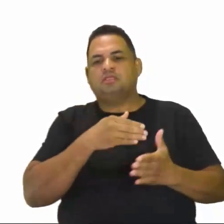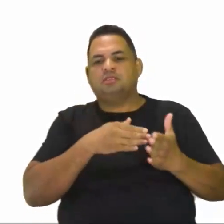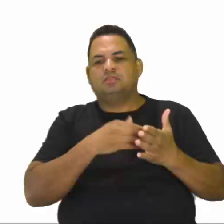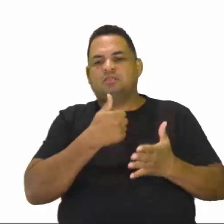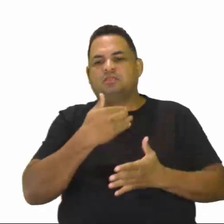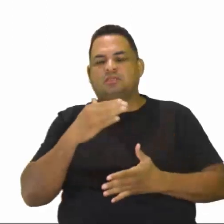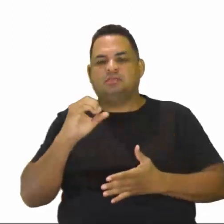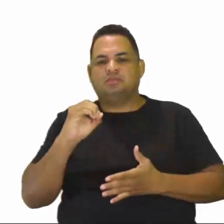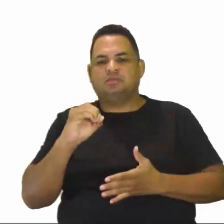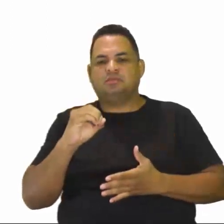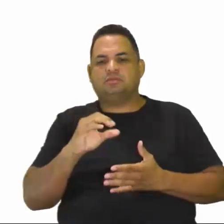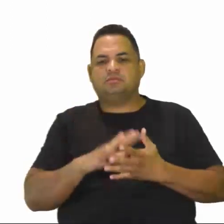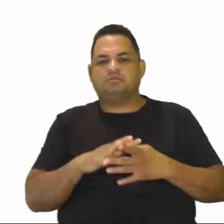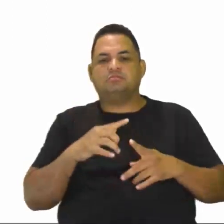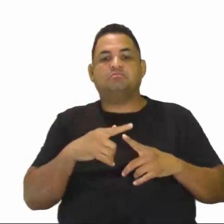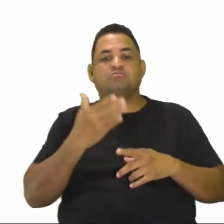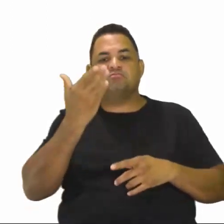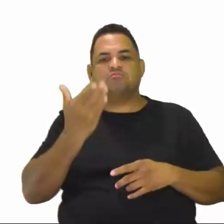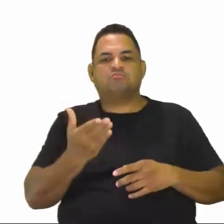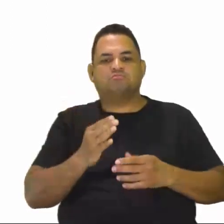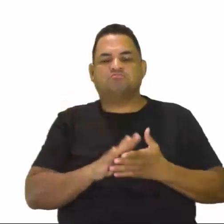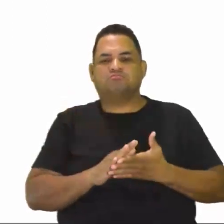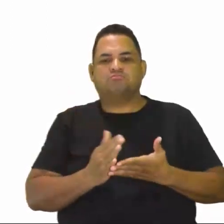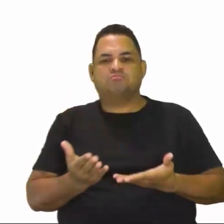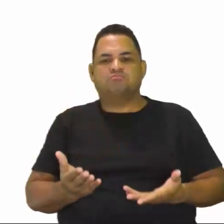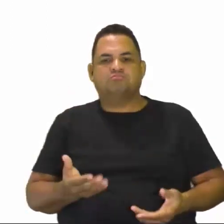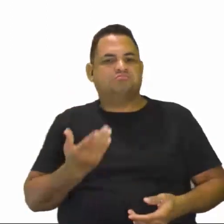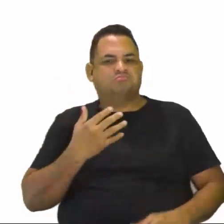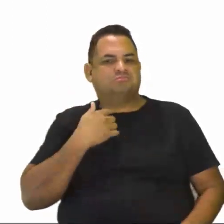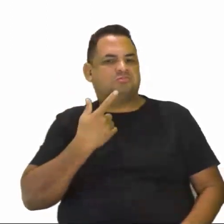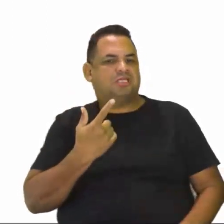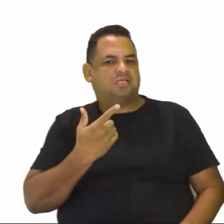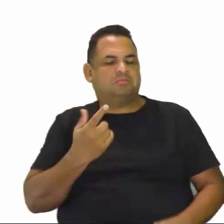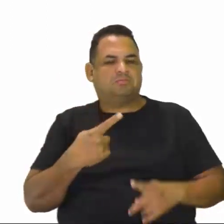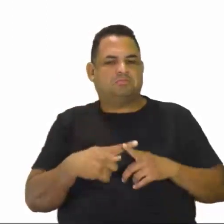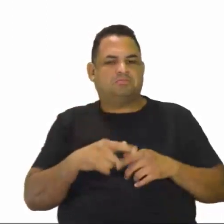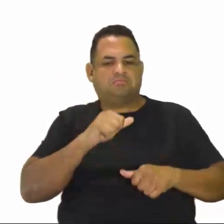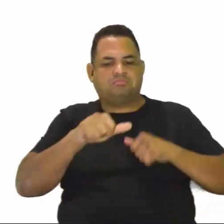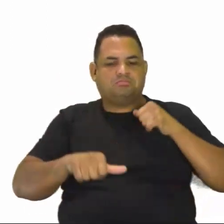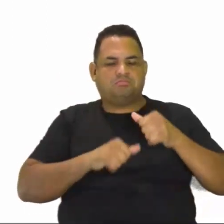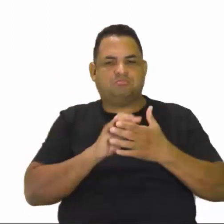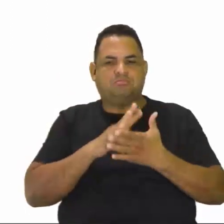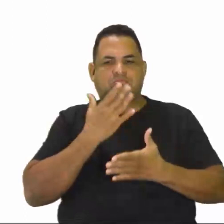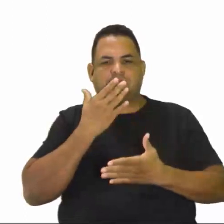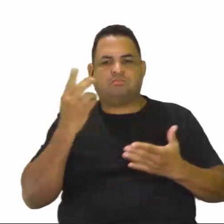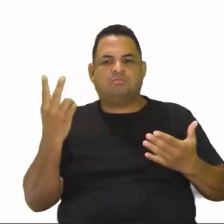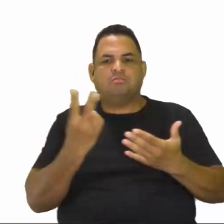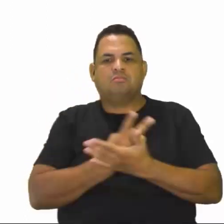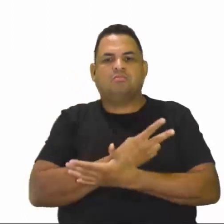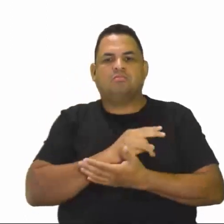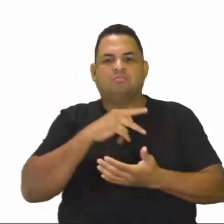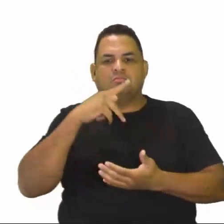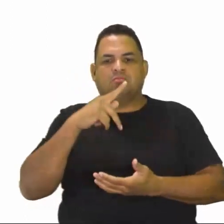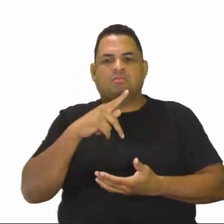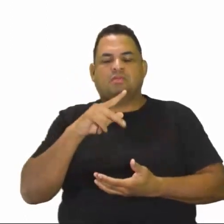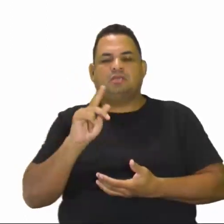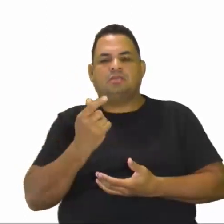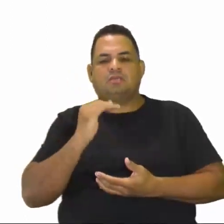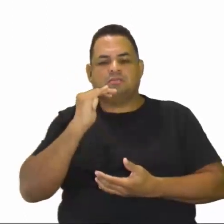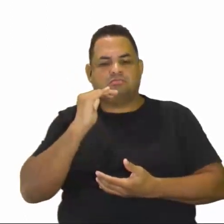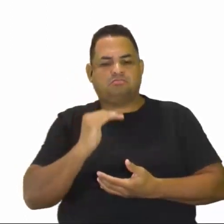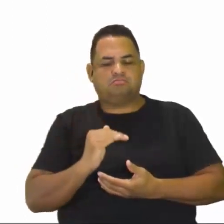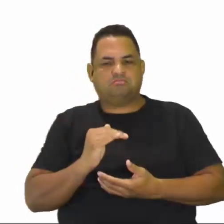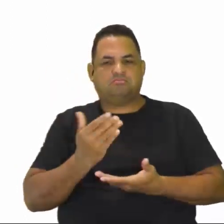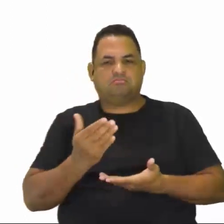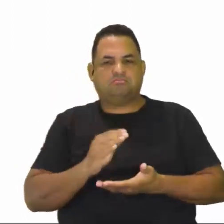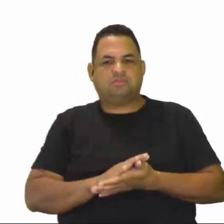10. Por que que esses aqui não serviriam? Porque as mudanças de coloração ocorrem em um pH bem abaixo